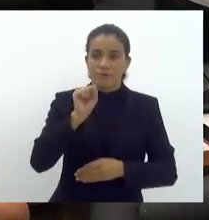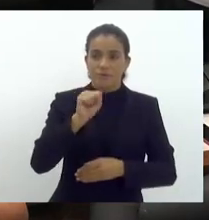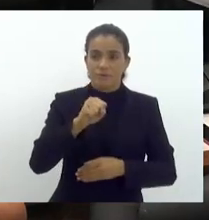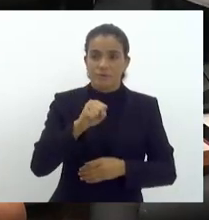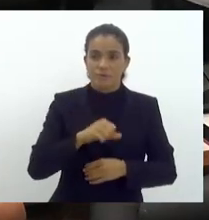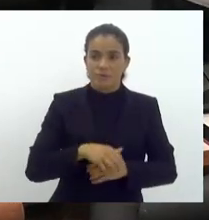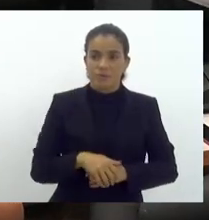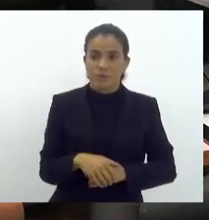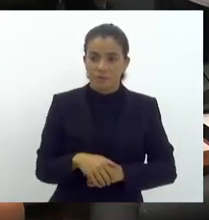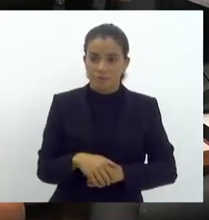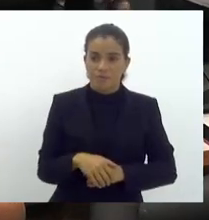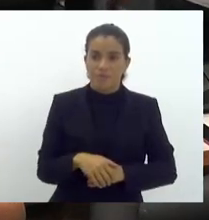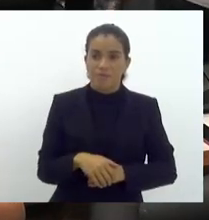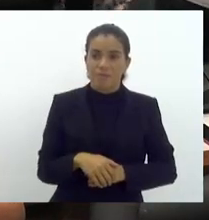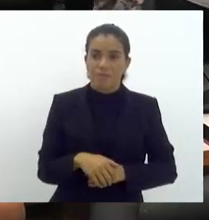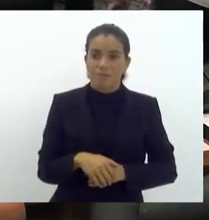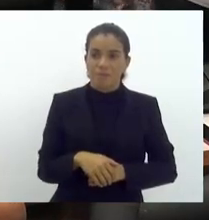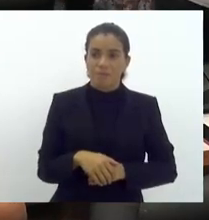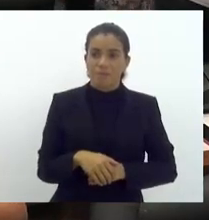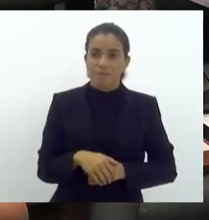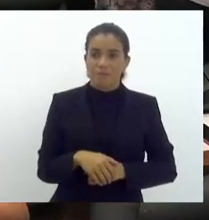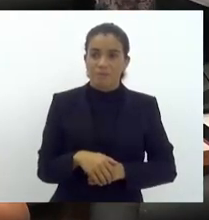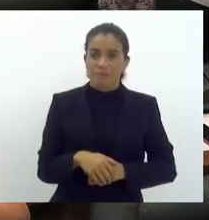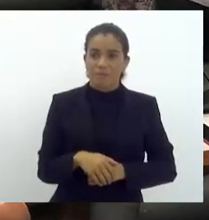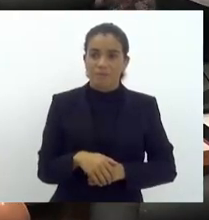Deputado Anderson Moraes